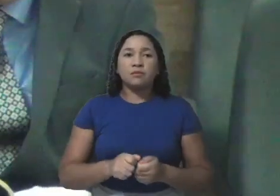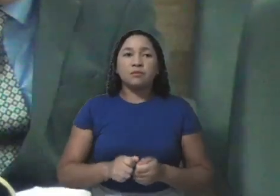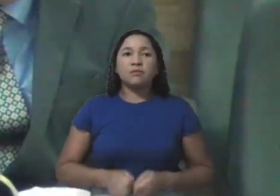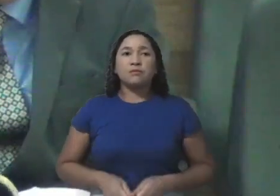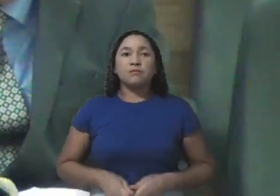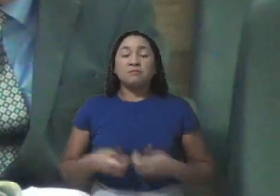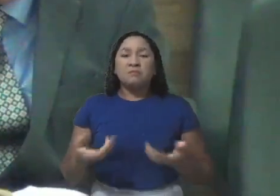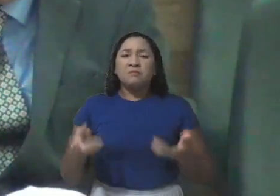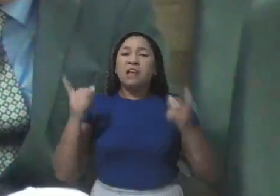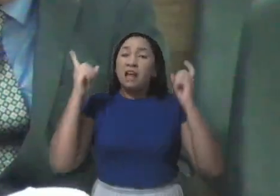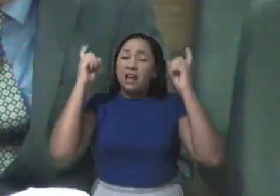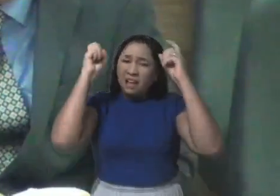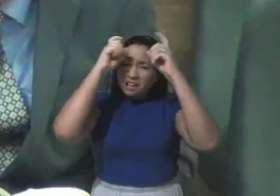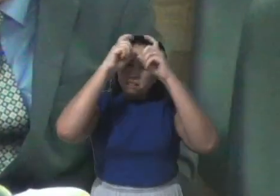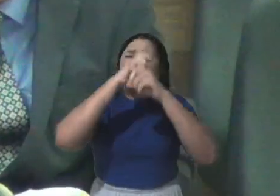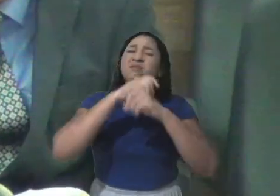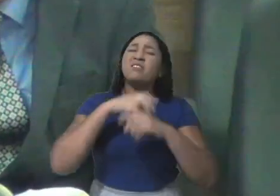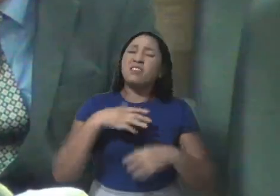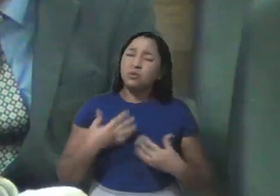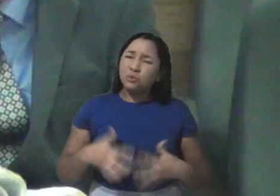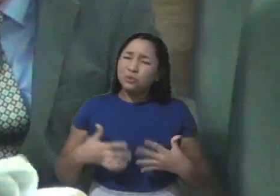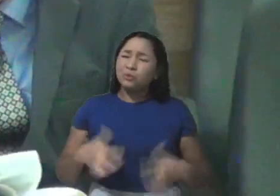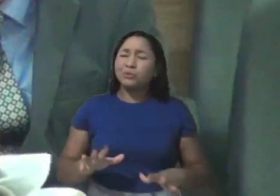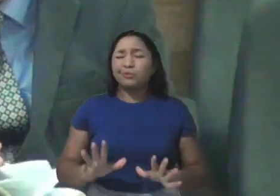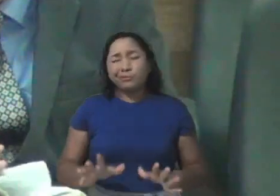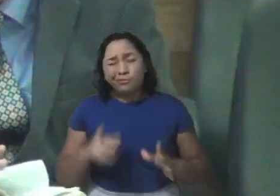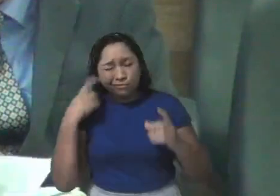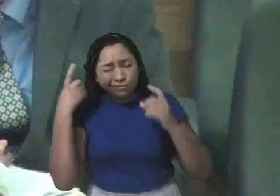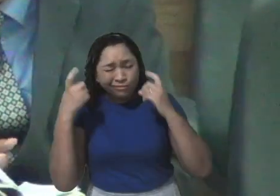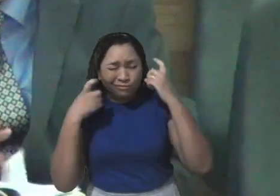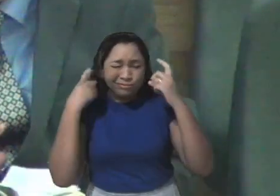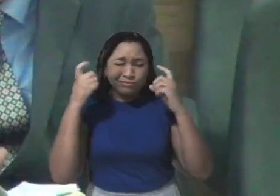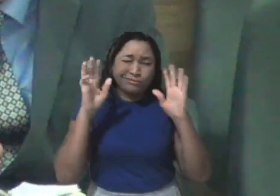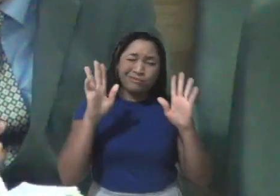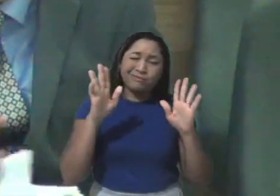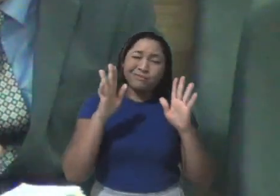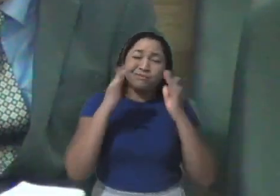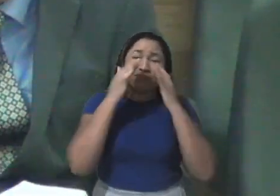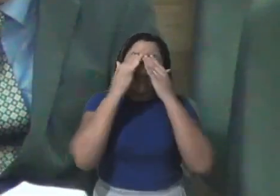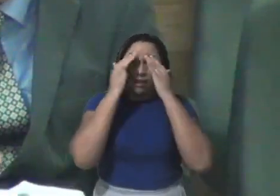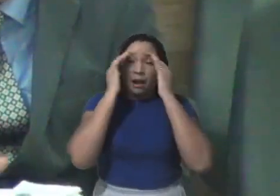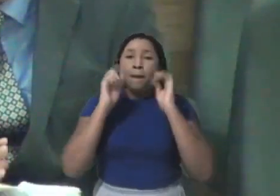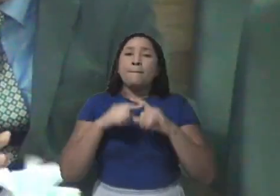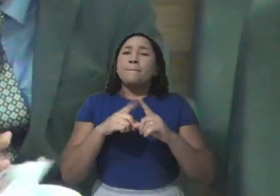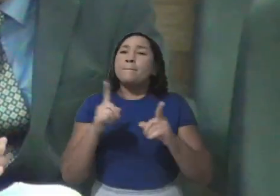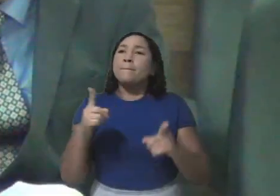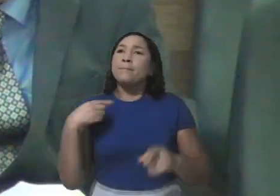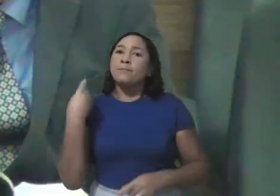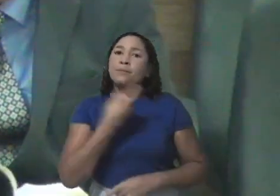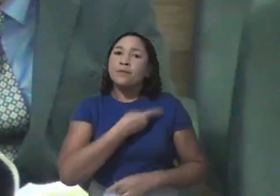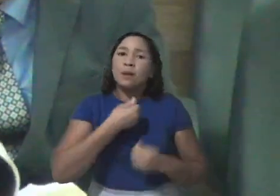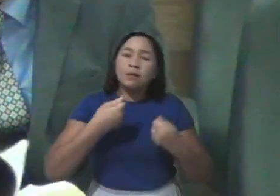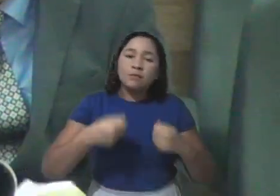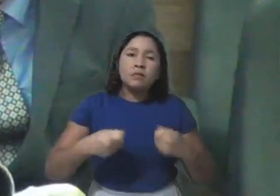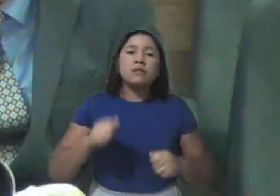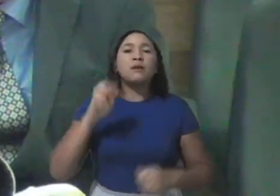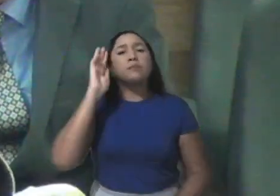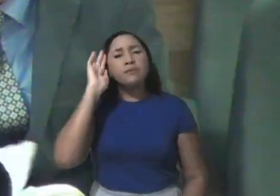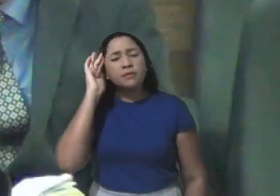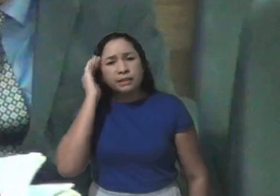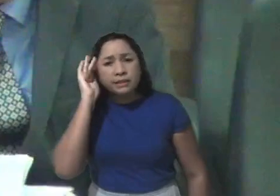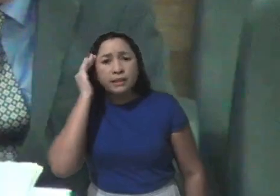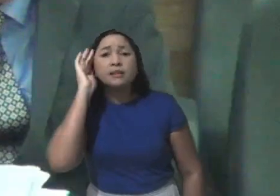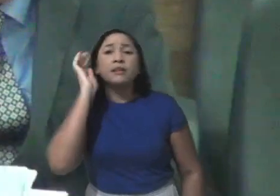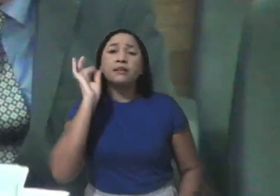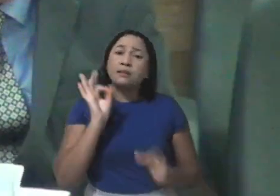eu reconheço, irmãos. Este ponto é um pouco complicado de entender, mas nós precisamos solidificar o porquê,